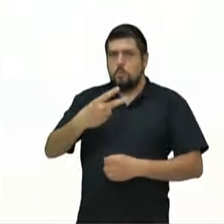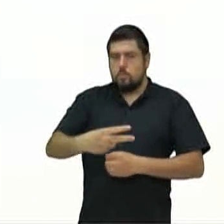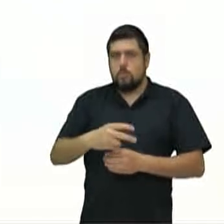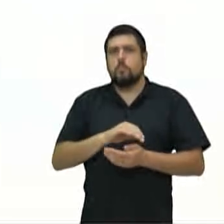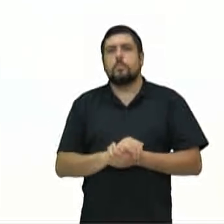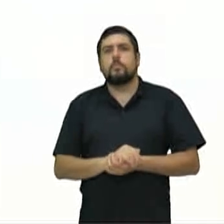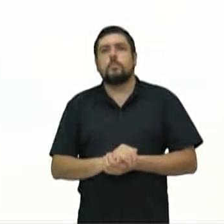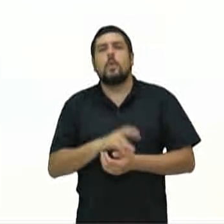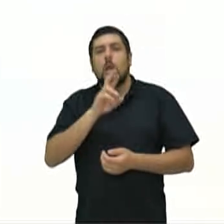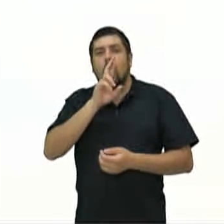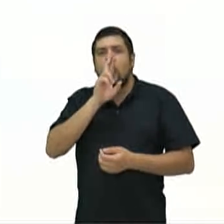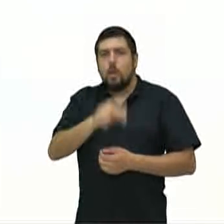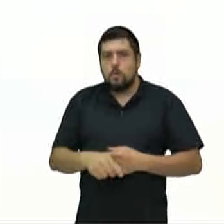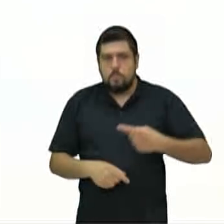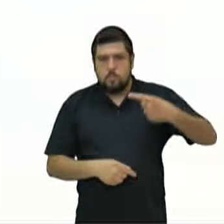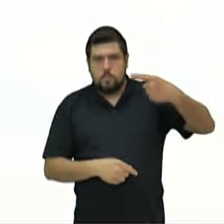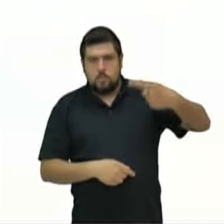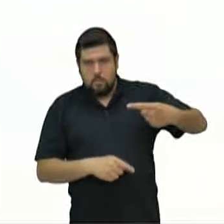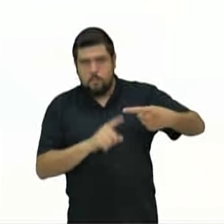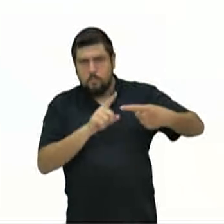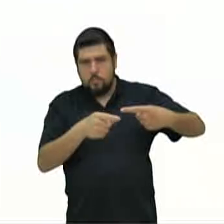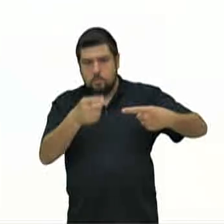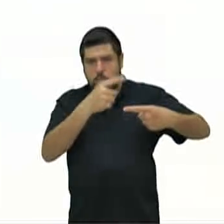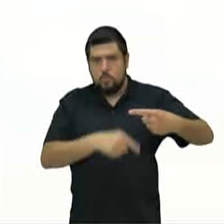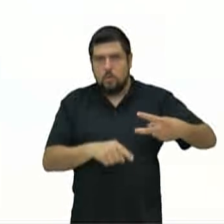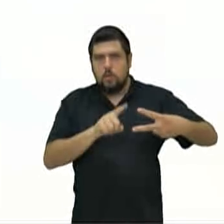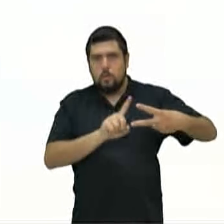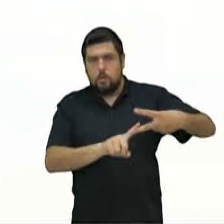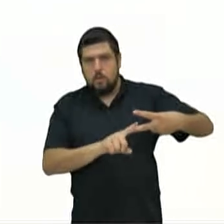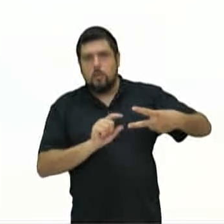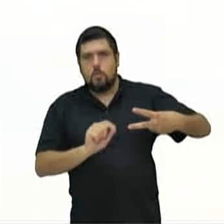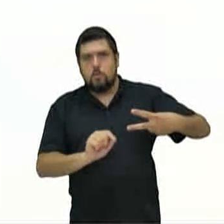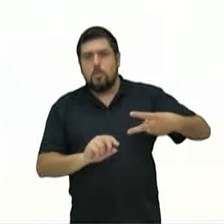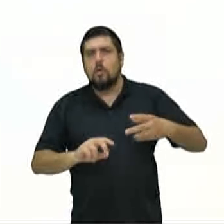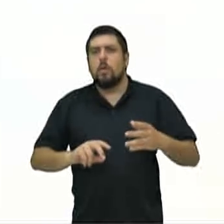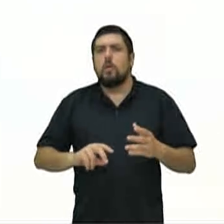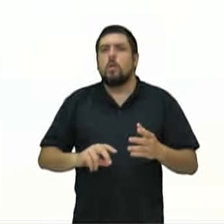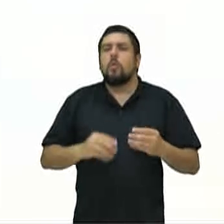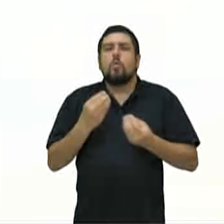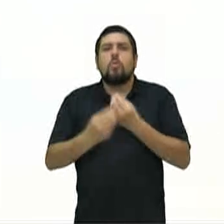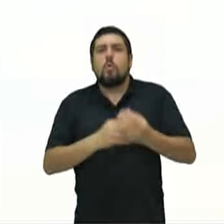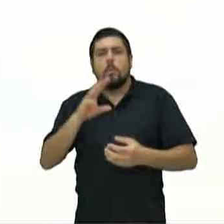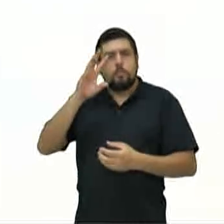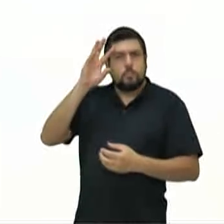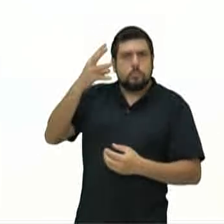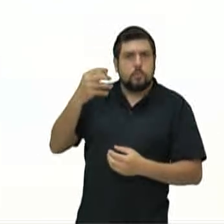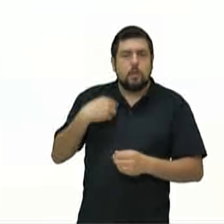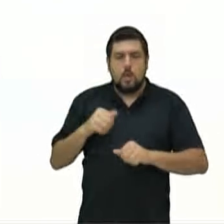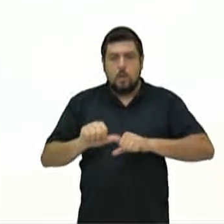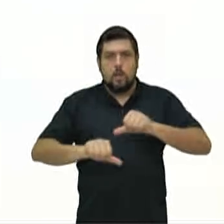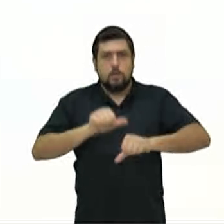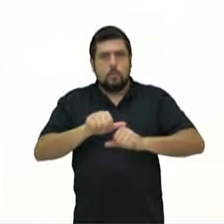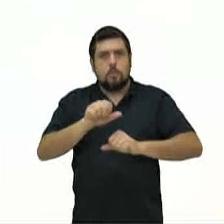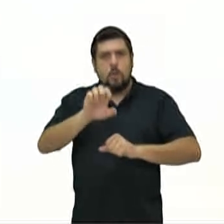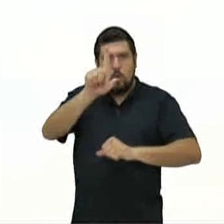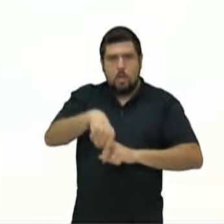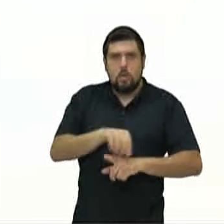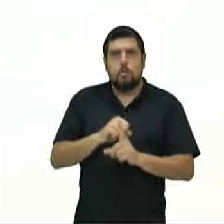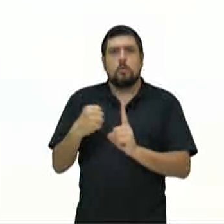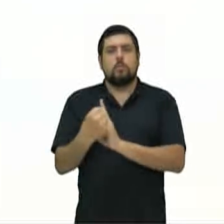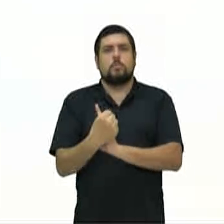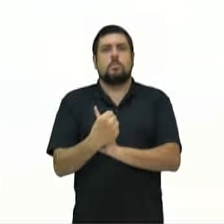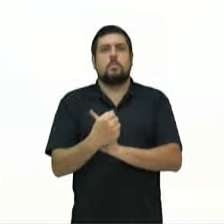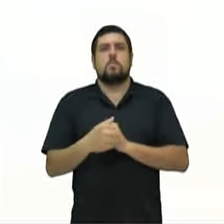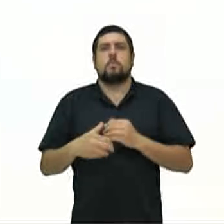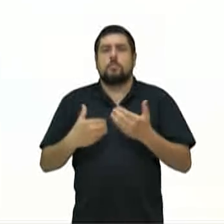acima, da anterior, qual é a transformação apresentada pelo autor neste trecho? Aqui ele apresentou a transformação social. Né? Essa